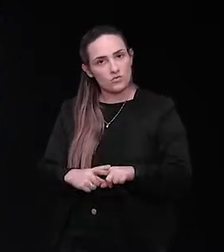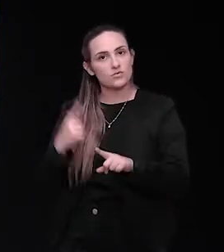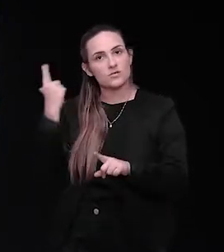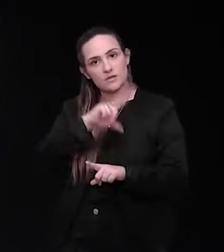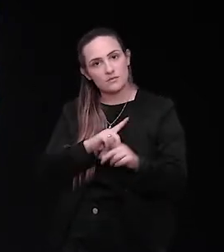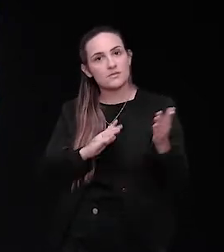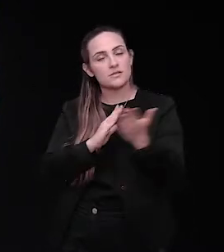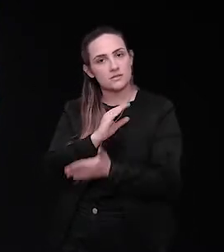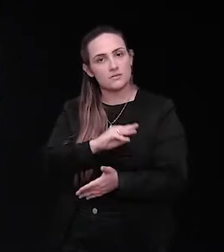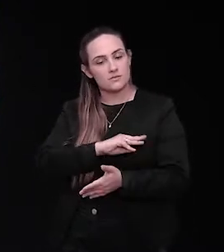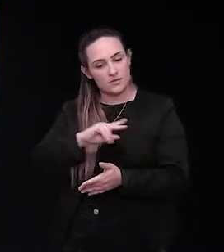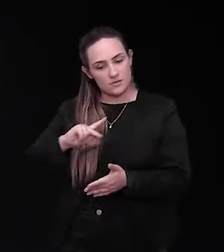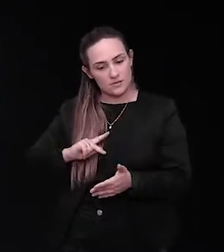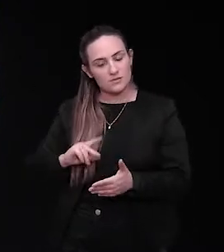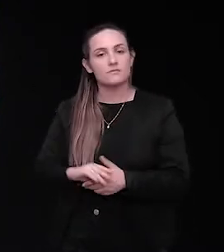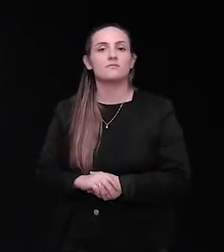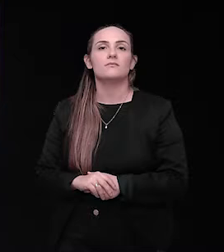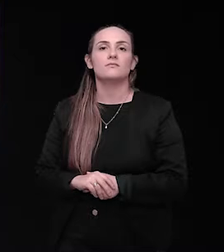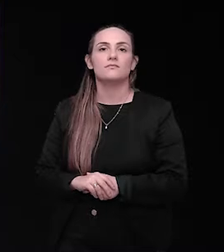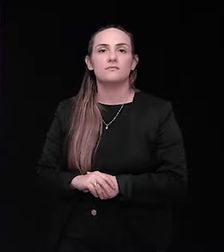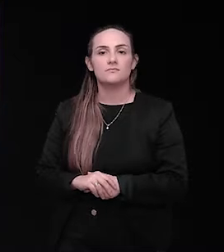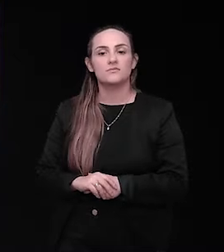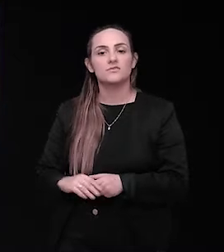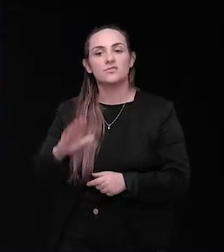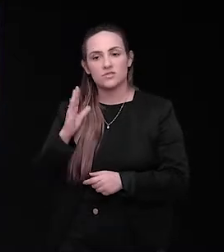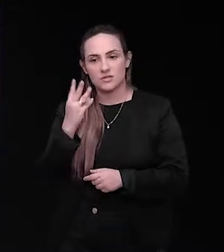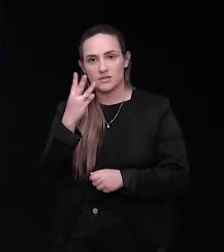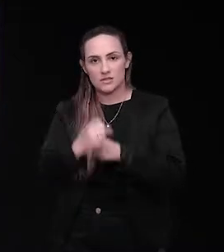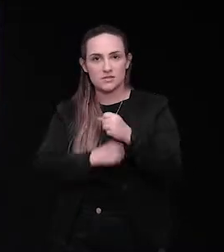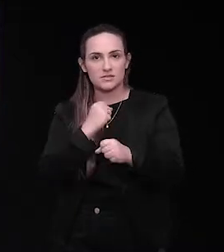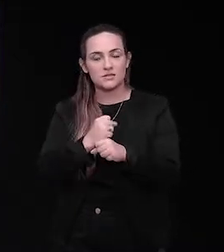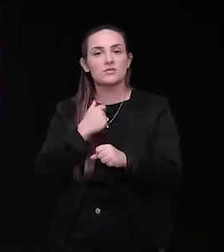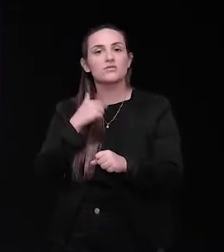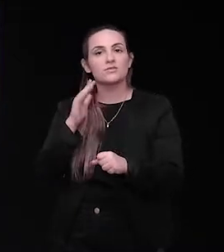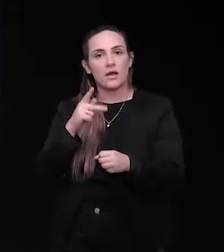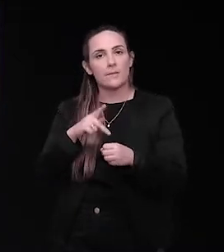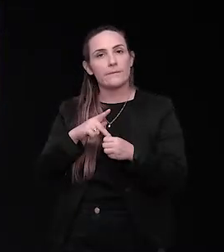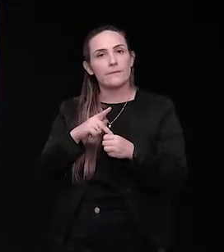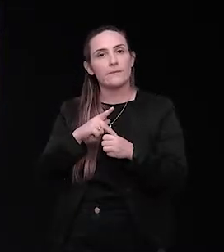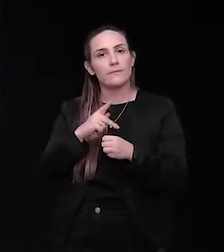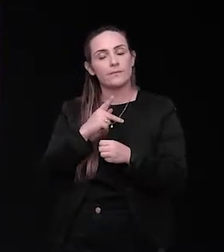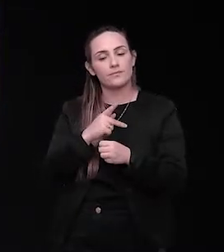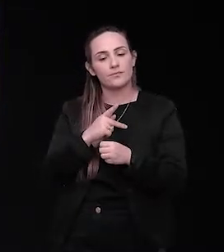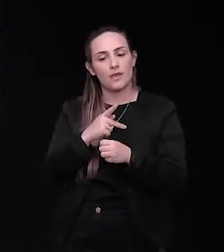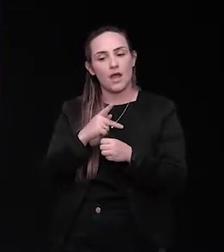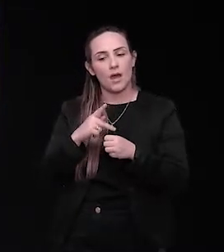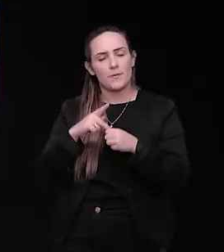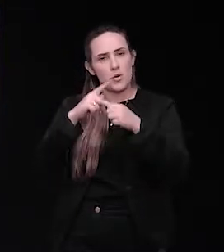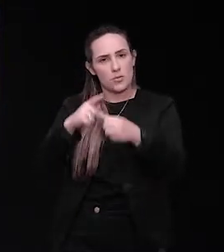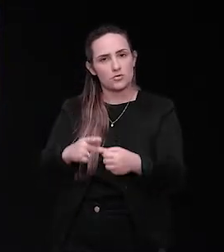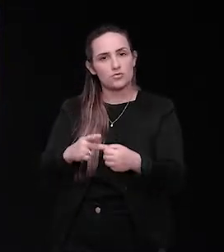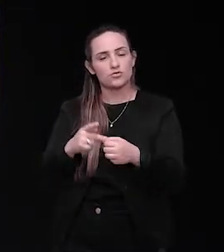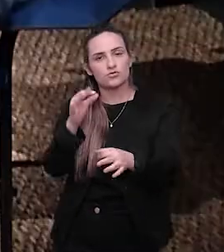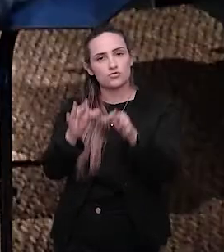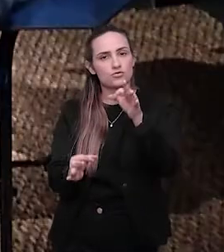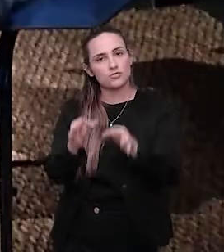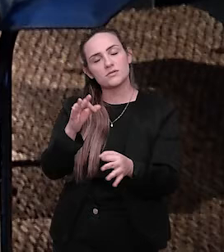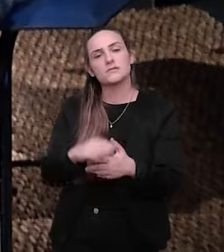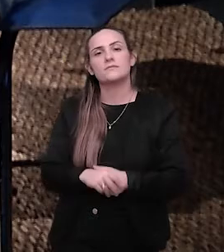Público. E aí, prestei concurso e logo em seguida já passei também, com 3 anos de formado, já era promotor de